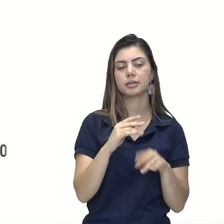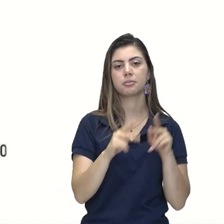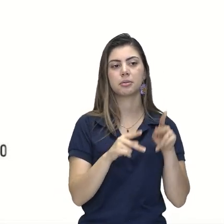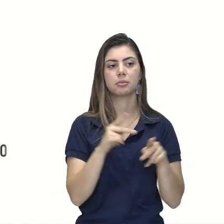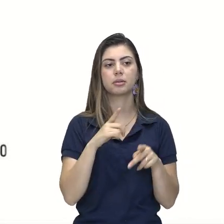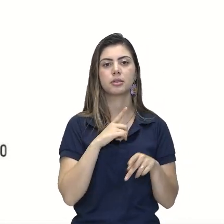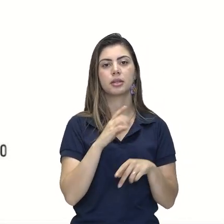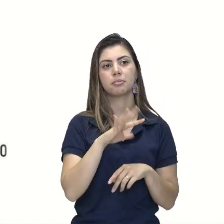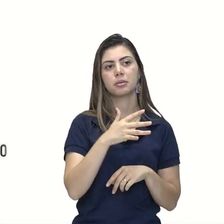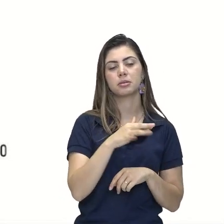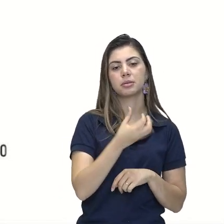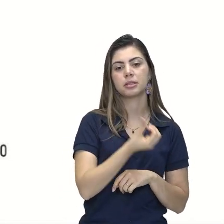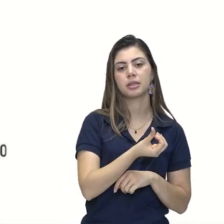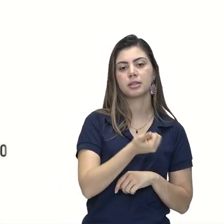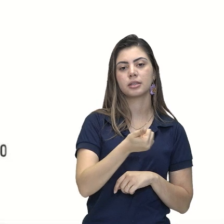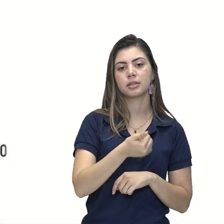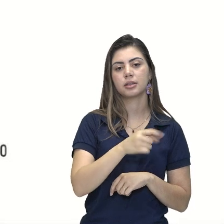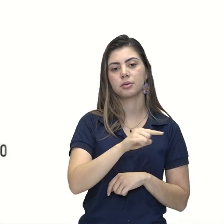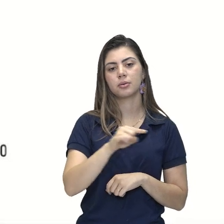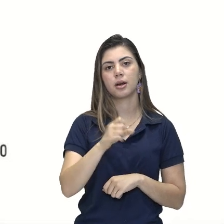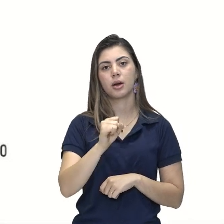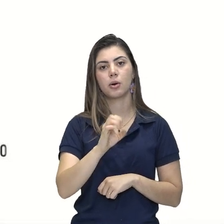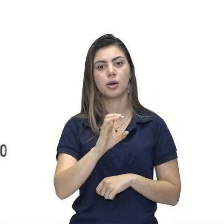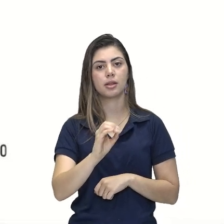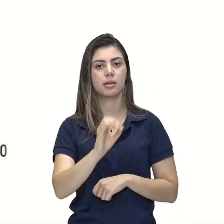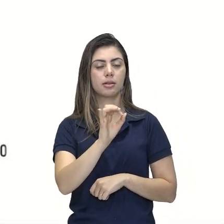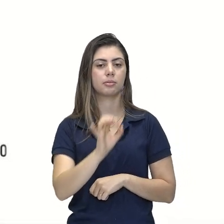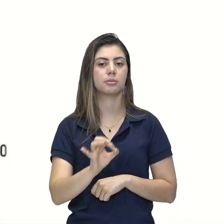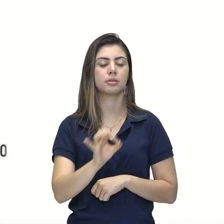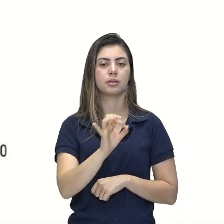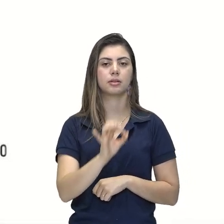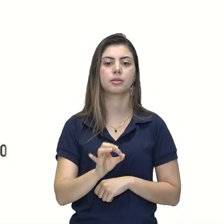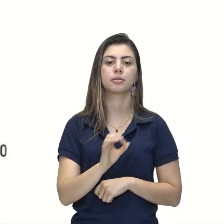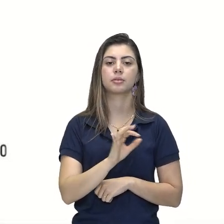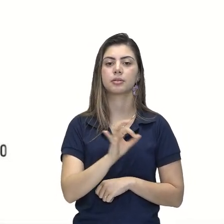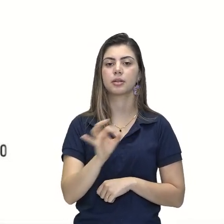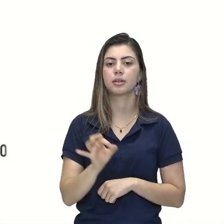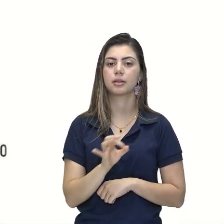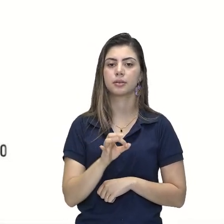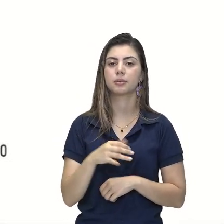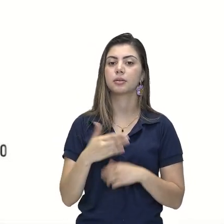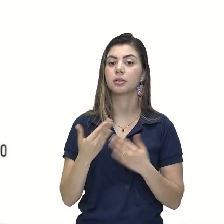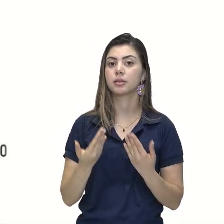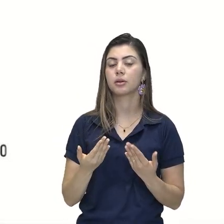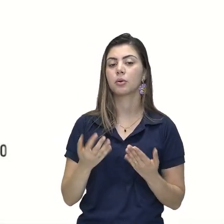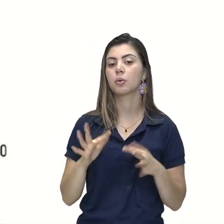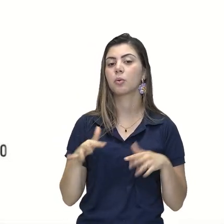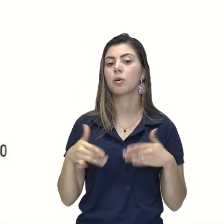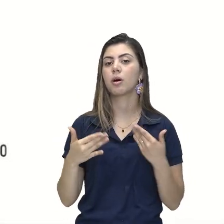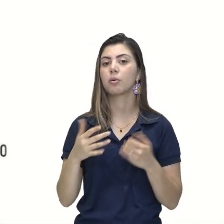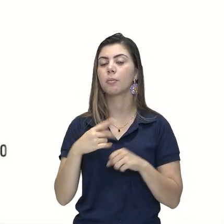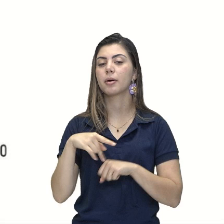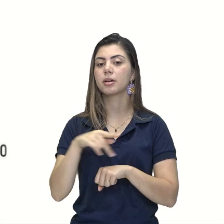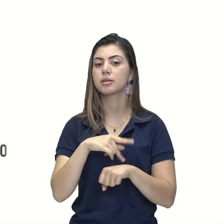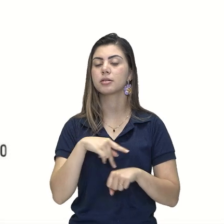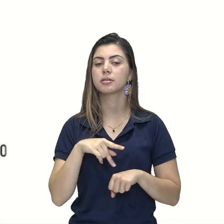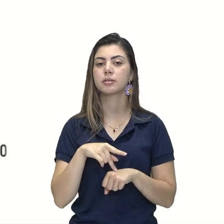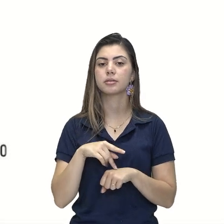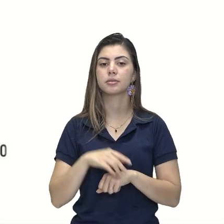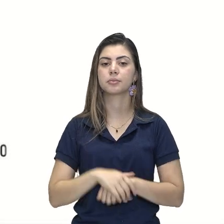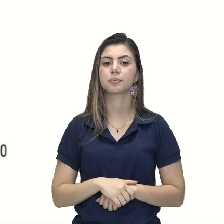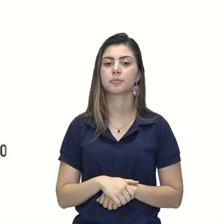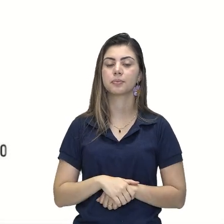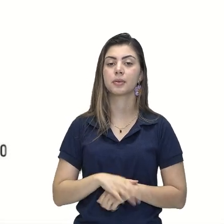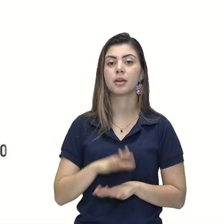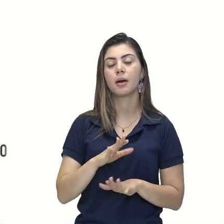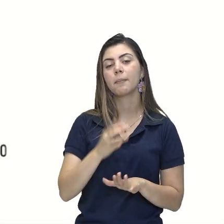entre 61% a 80%. Nós vamos indicar esses países. Só para